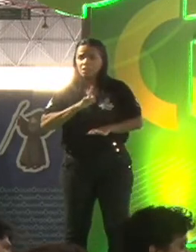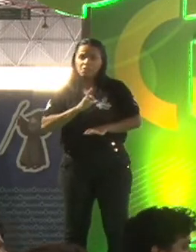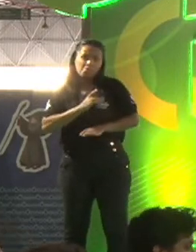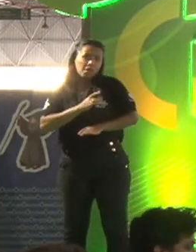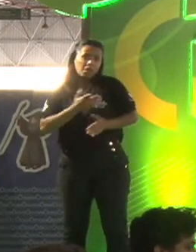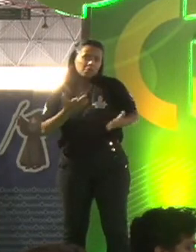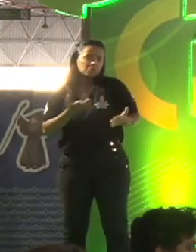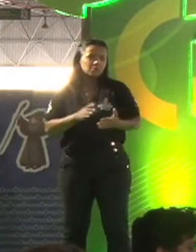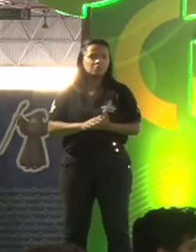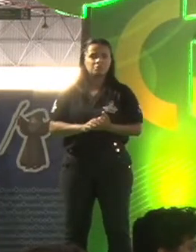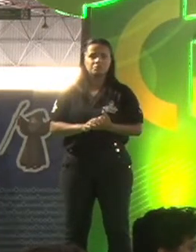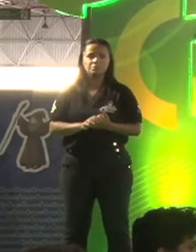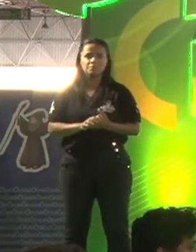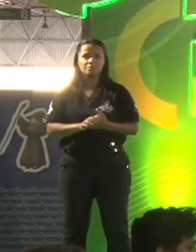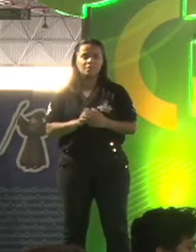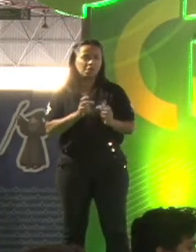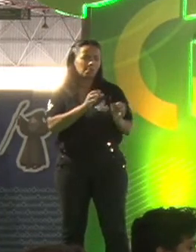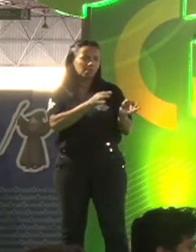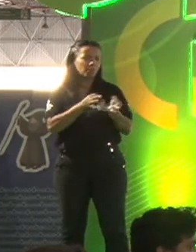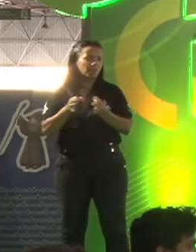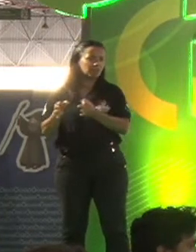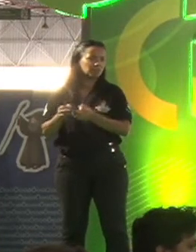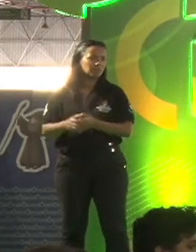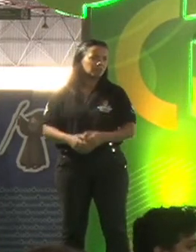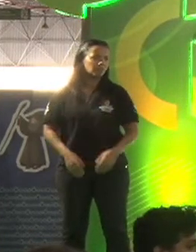se acalmar um pouco perfeito